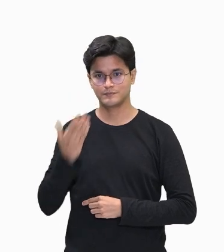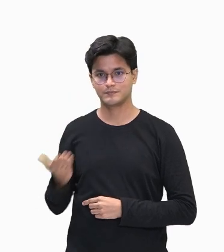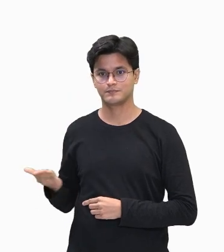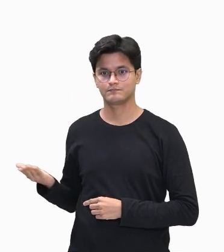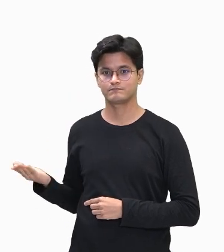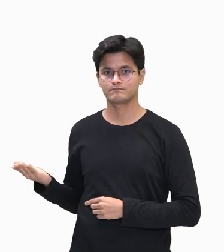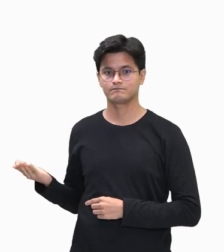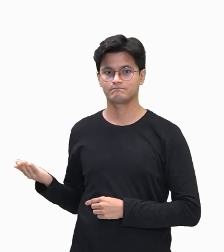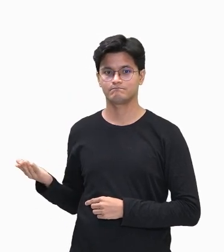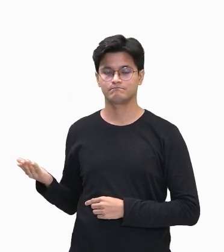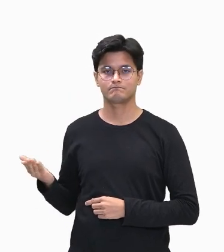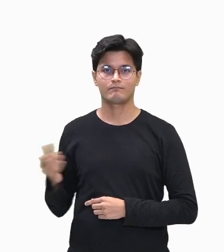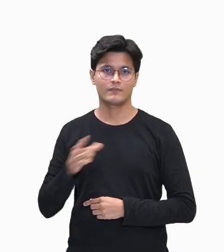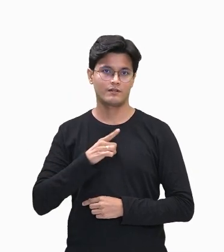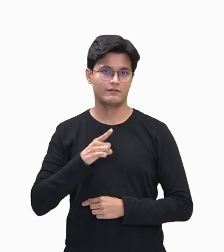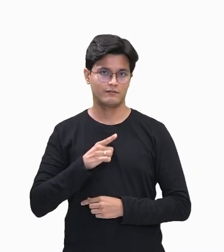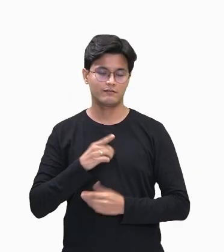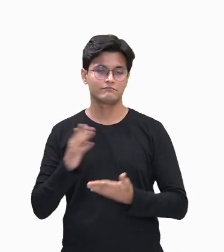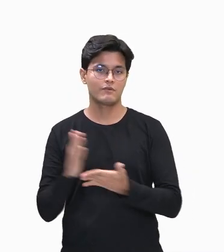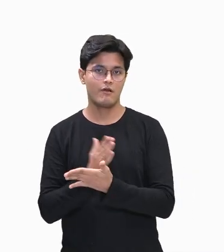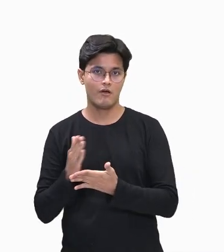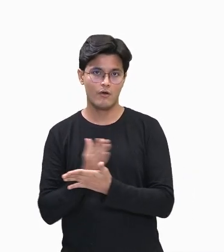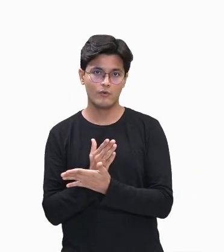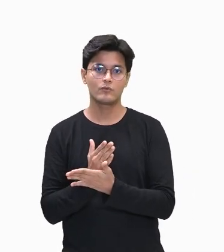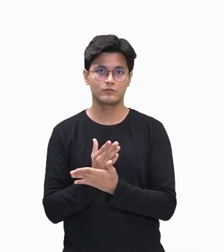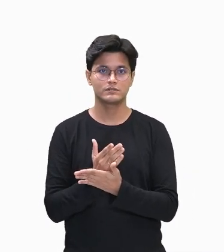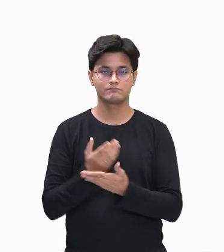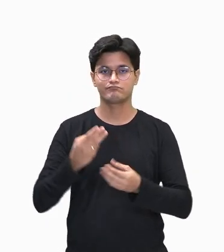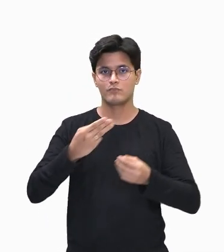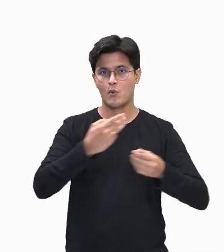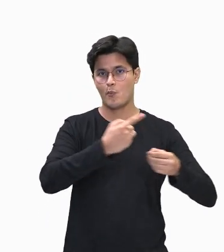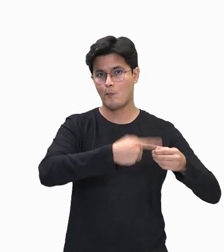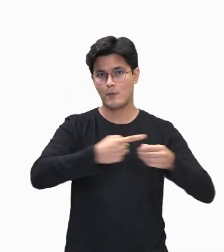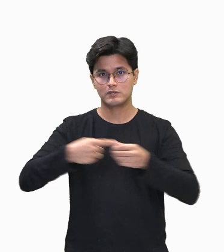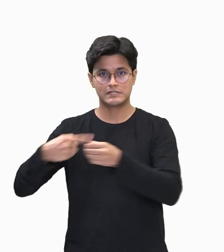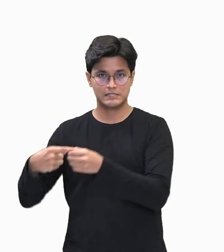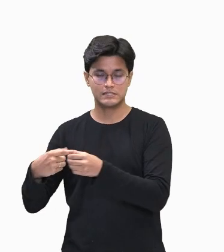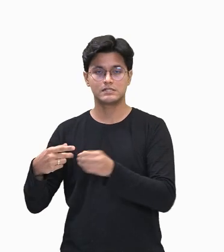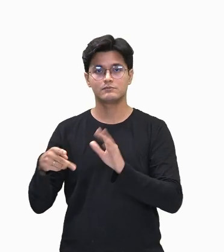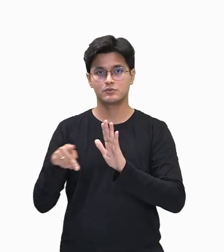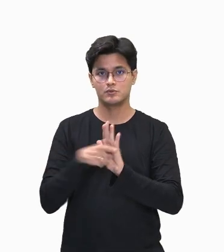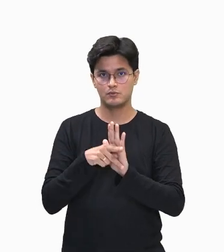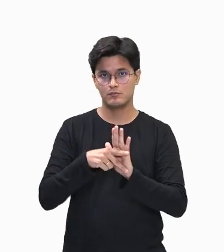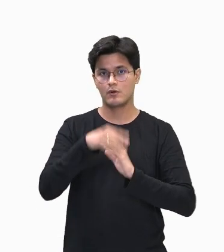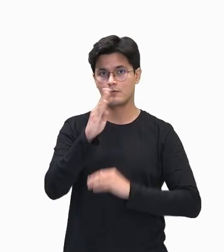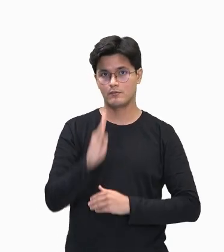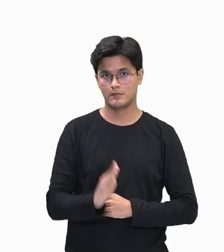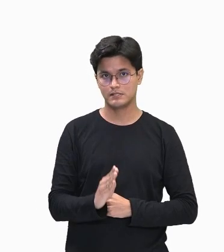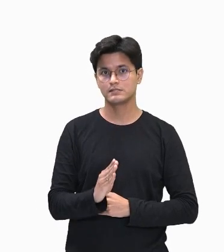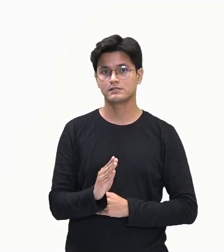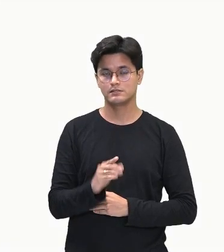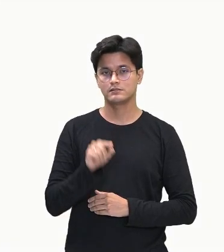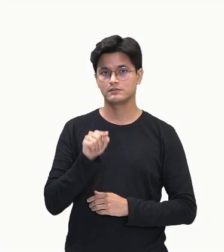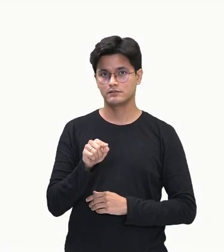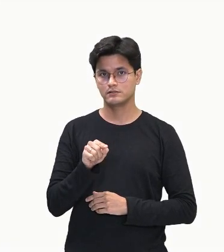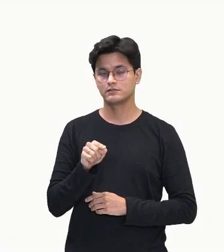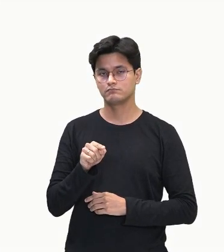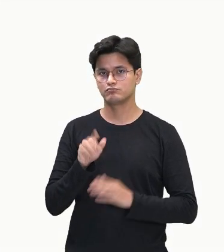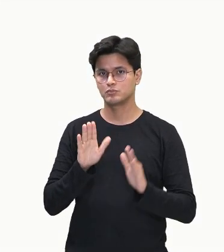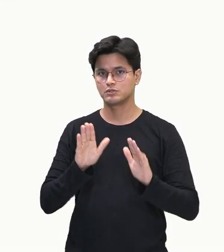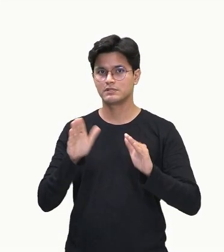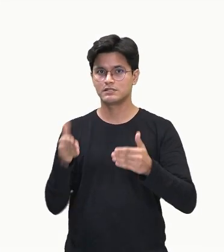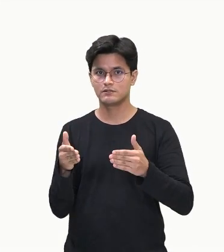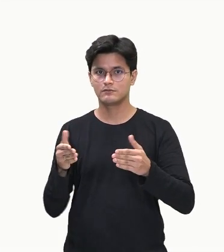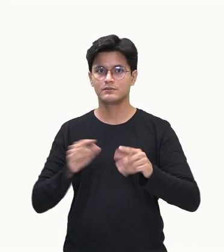para vocês, alguns desses municípios brasileiros, onde nós podemos destacar aqui